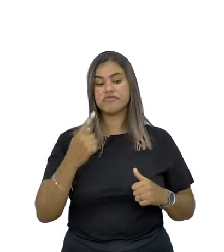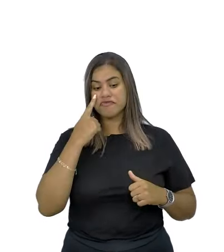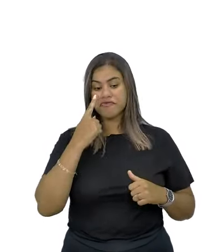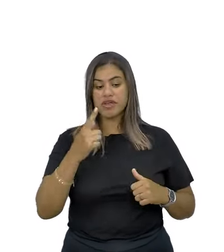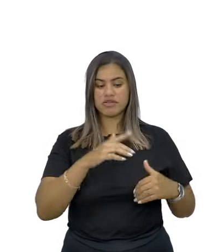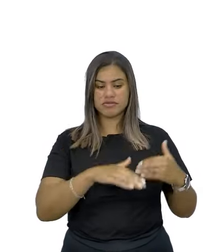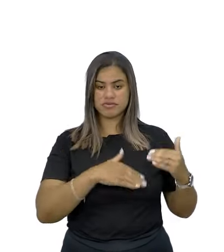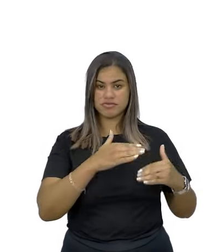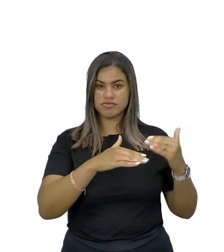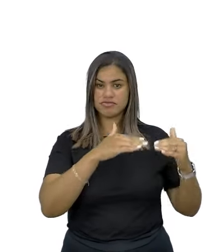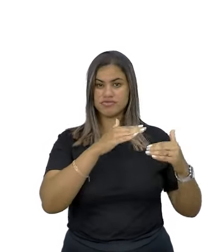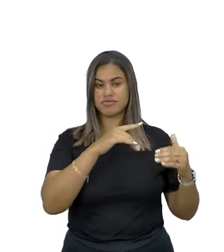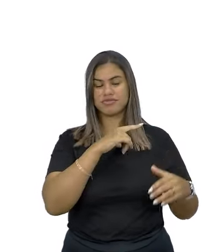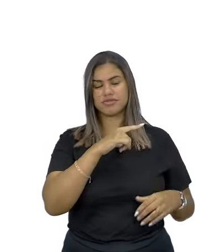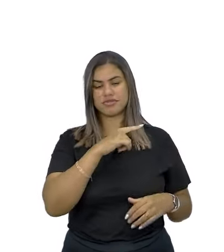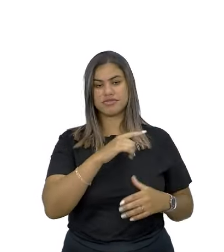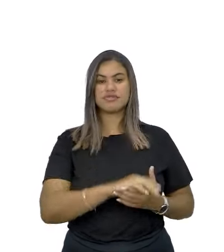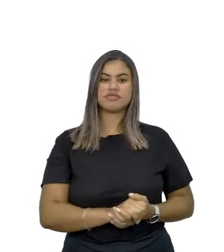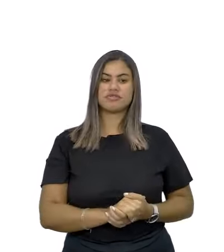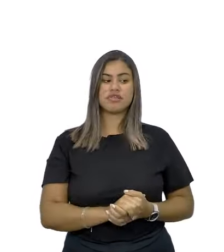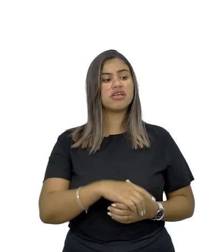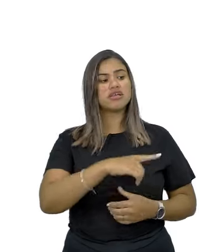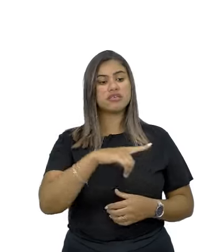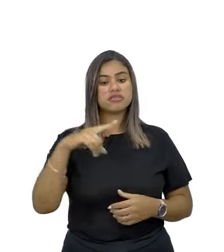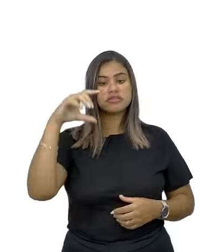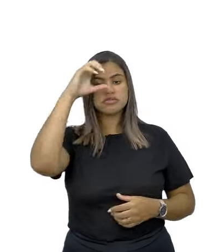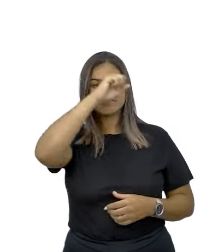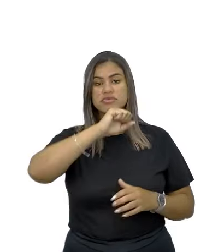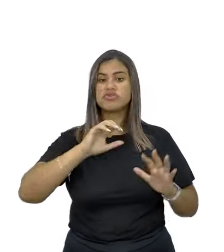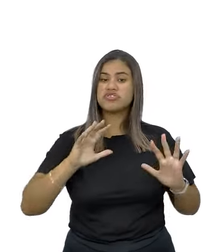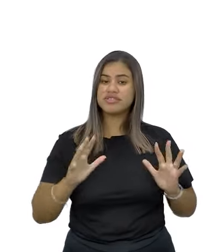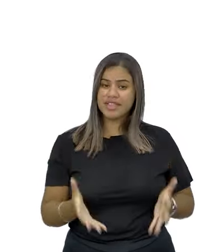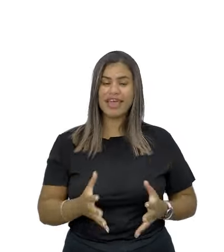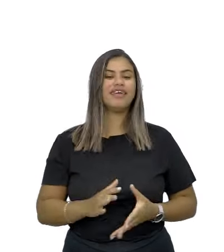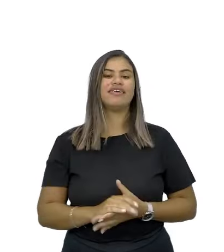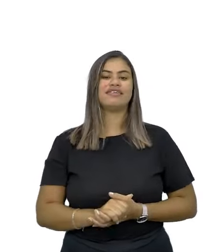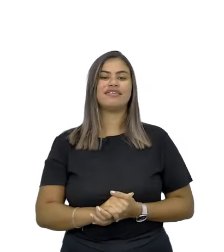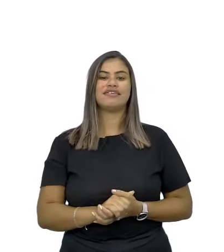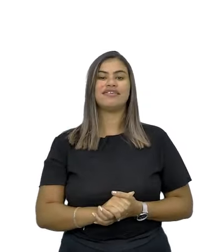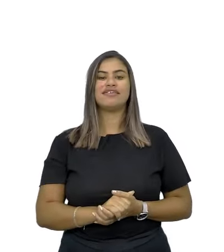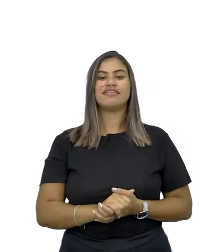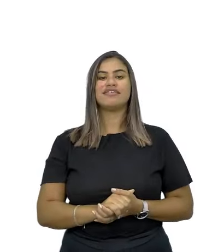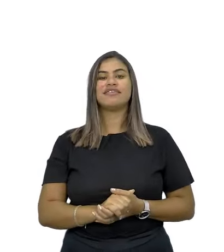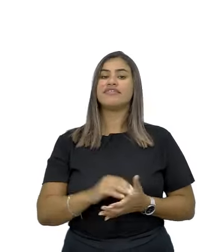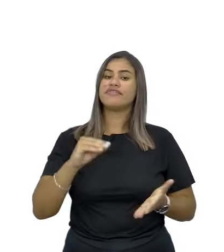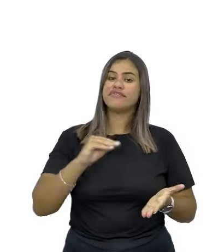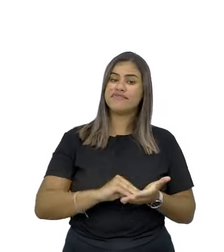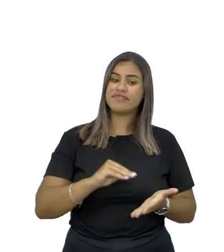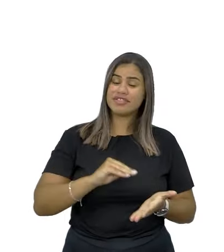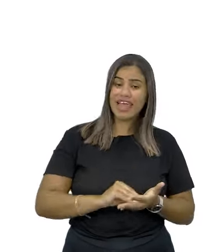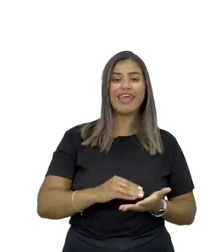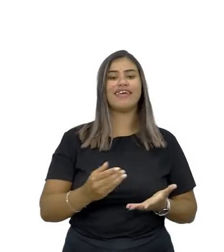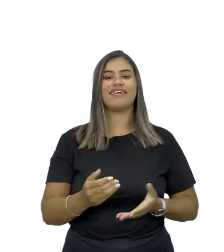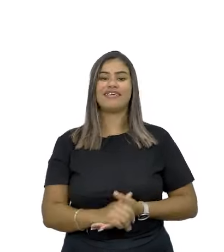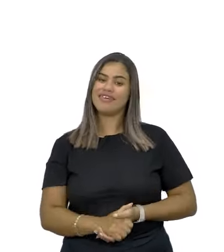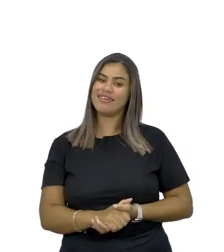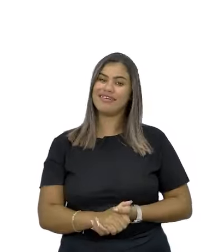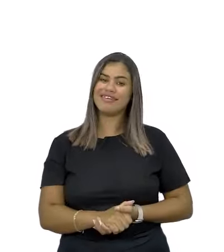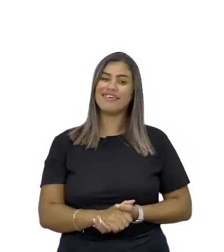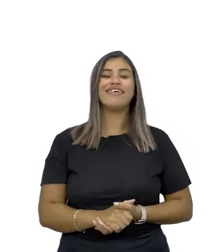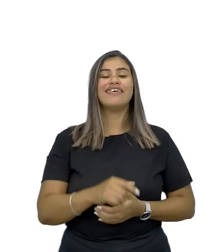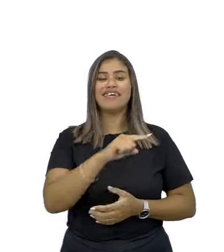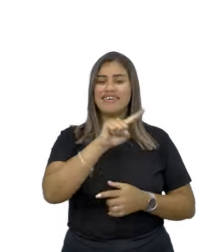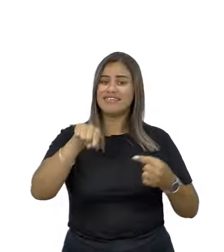avanços, né? O que os alunos aprenderam, né? O que falta ainda, né? O que eles ainda não